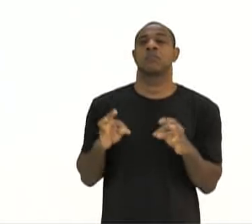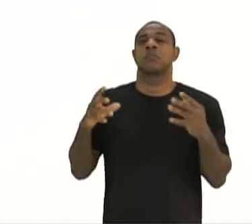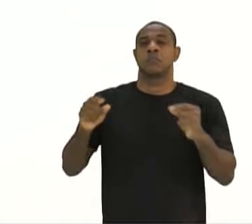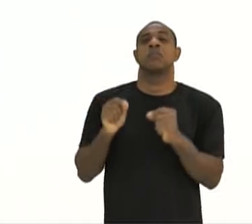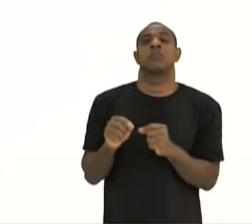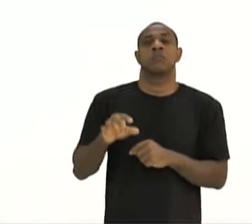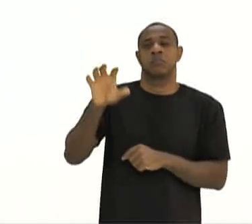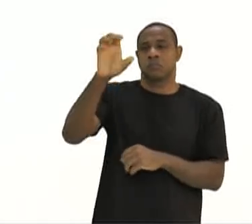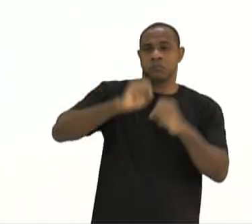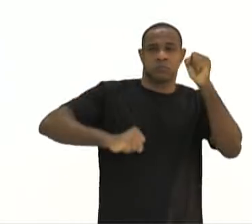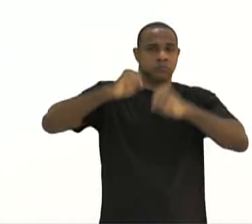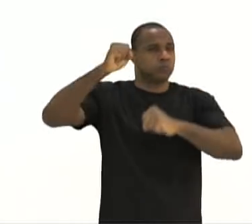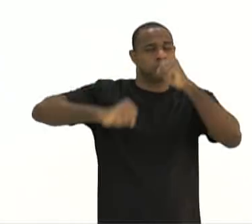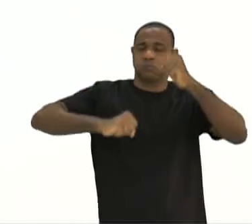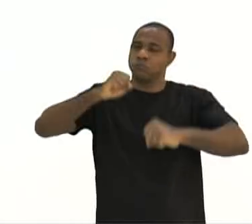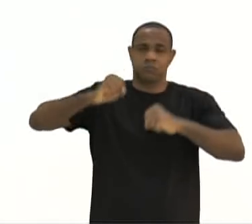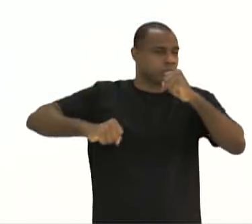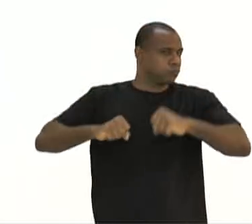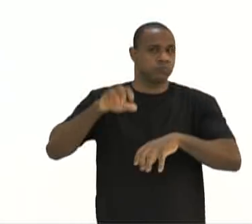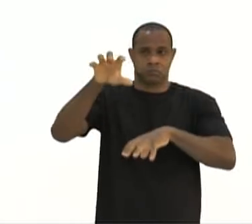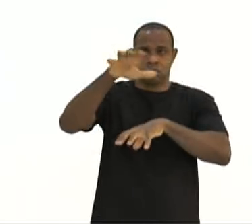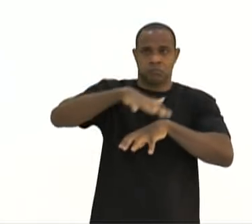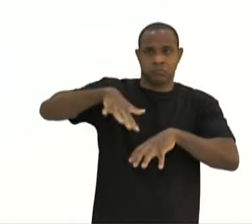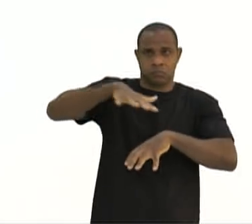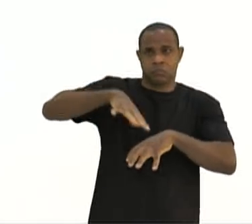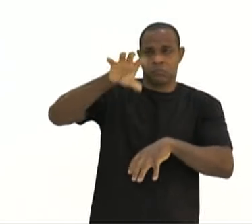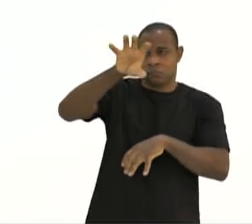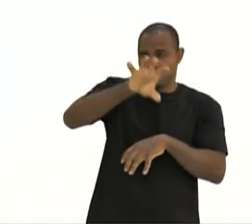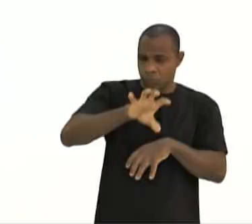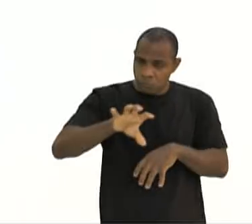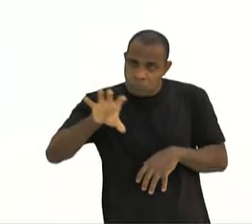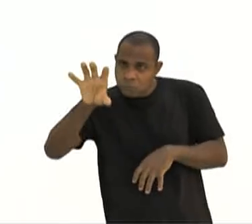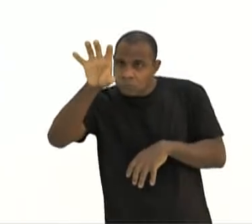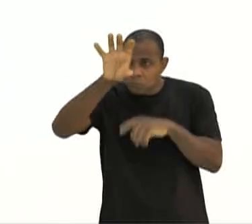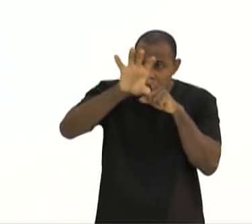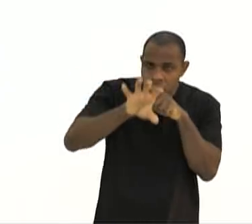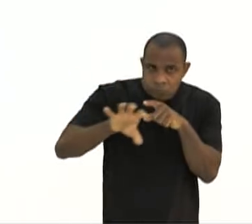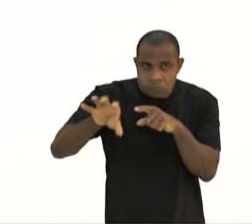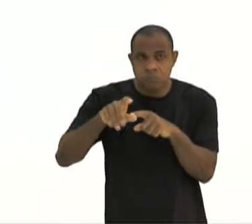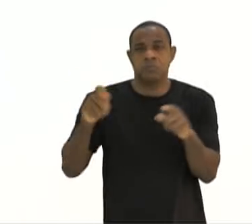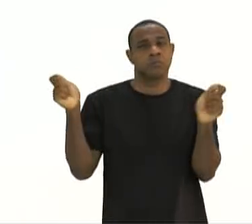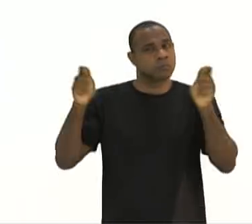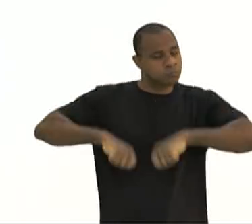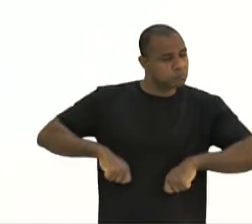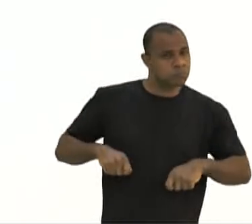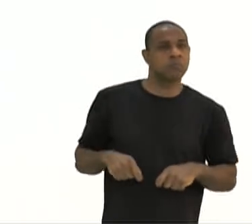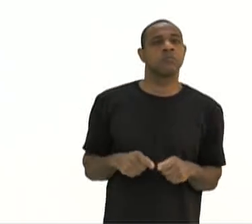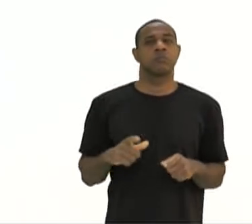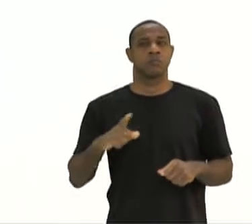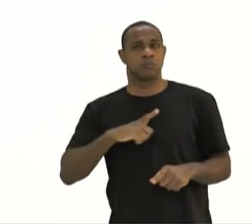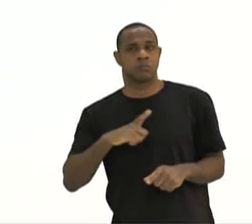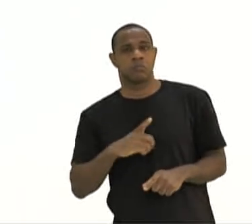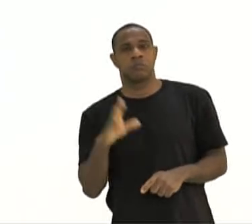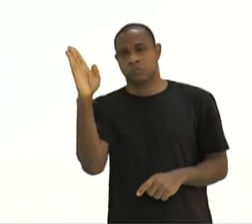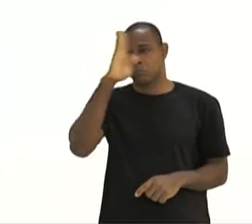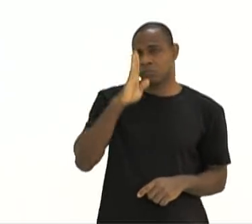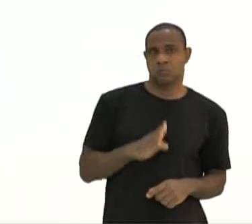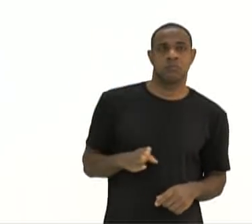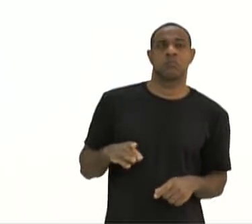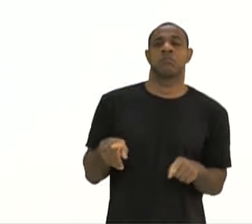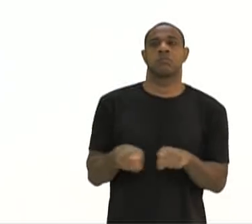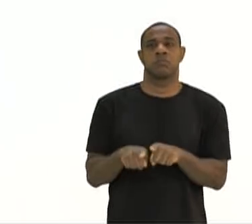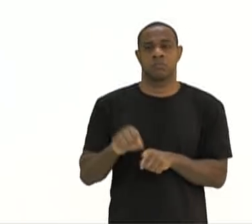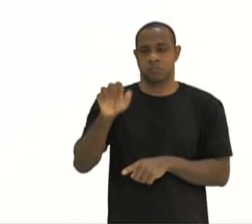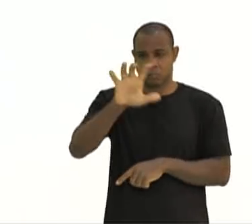os setores industriais. Então todos os tipos de atividade industrial possíveis e existentes no Brasil estão